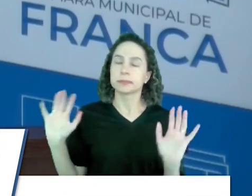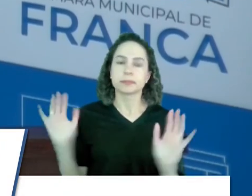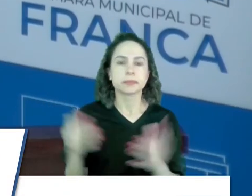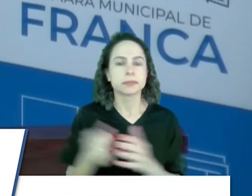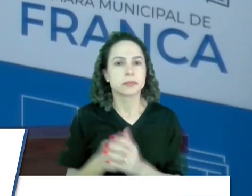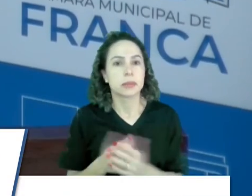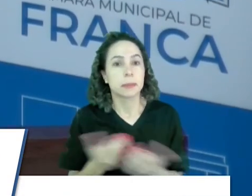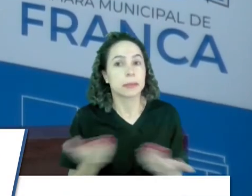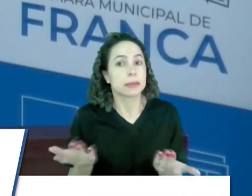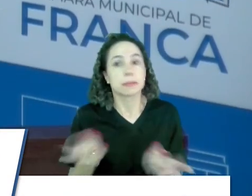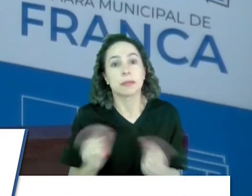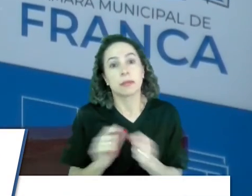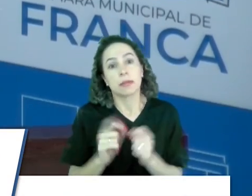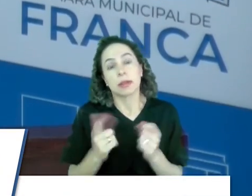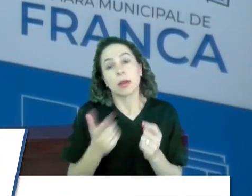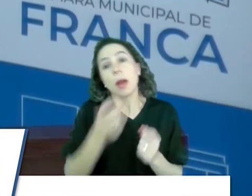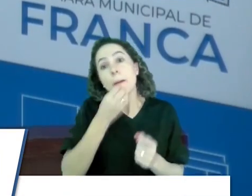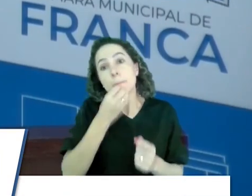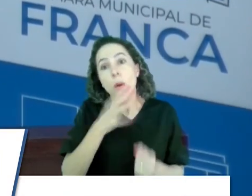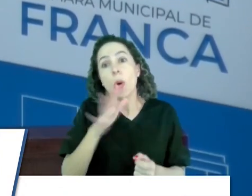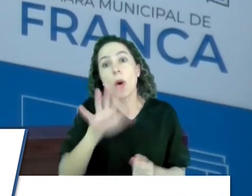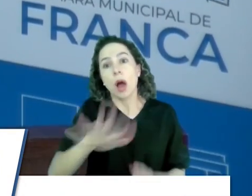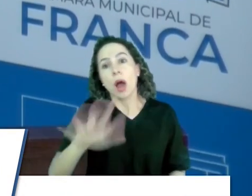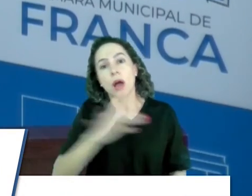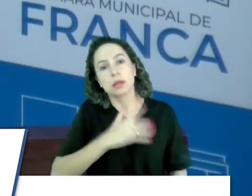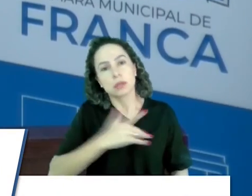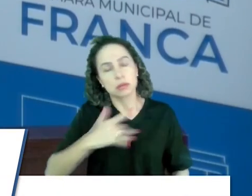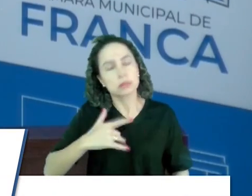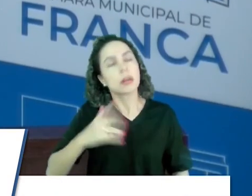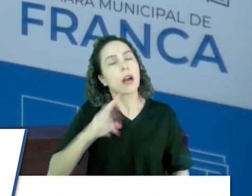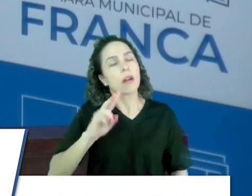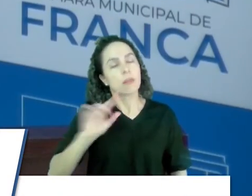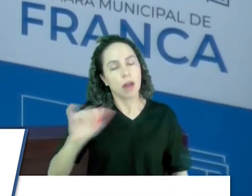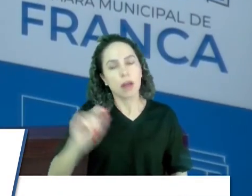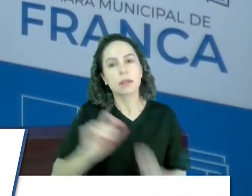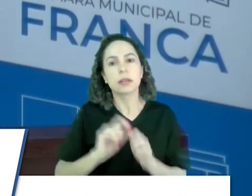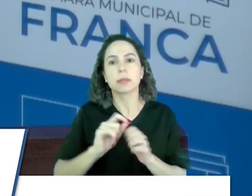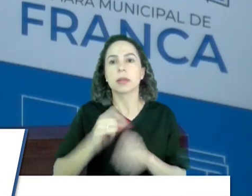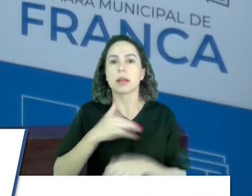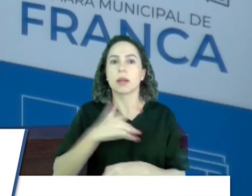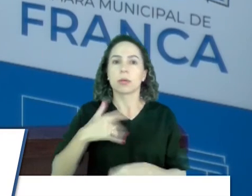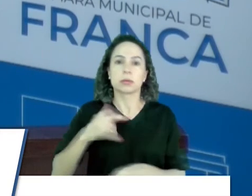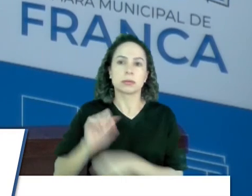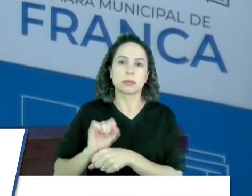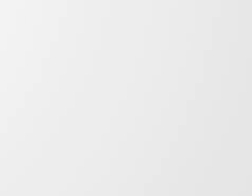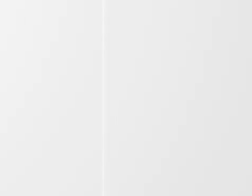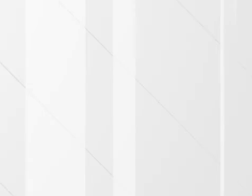for bom para a saúde, nós vamos fazer, porque a saúde não espera. Obrigado, presidente.